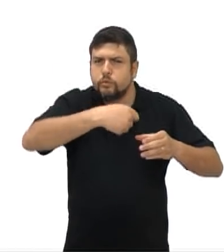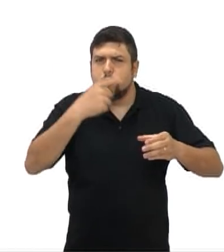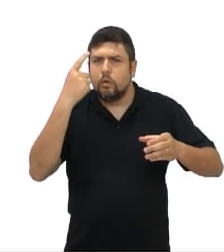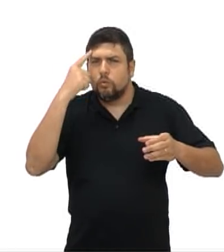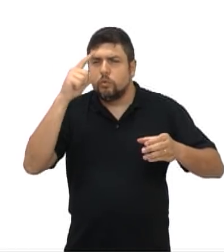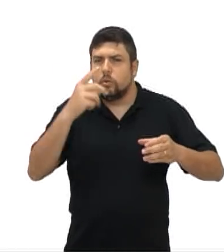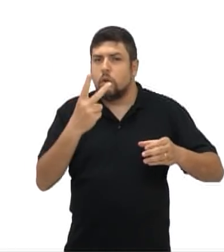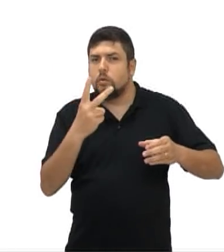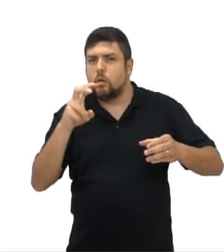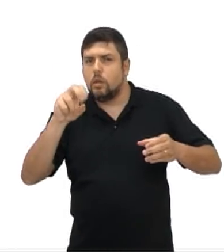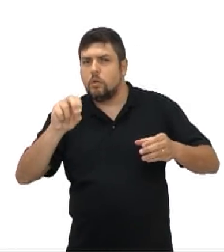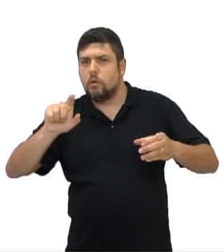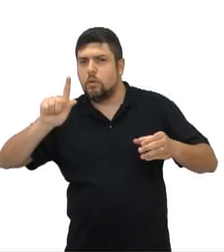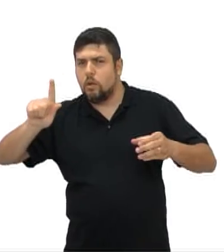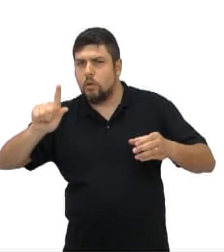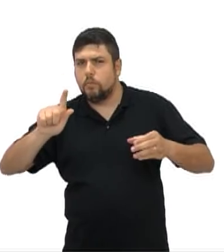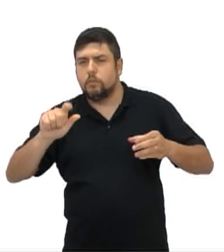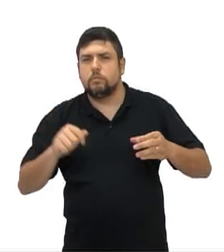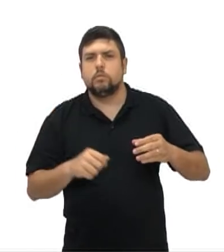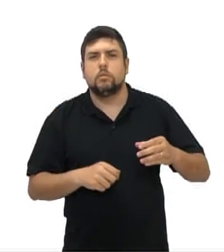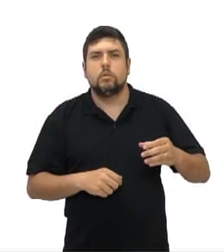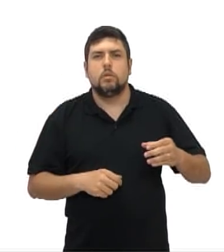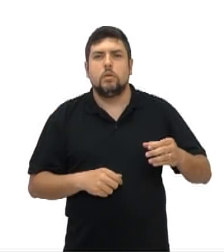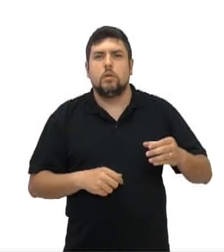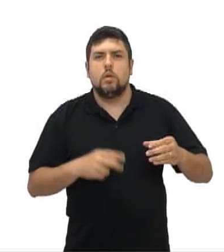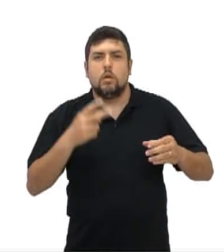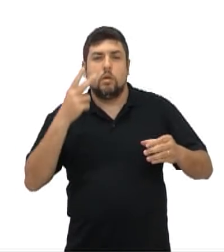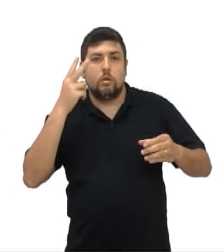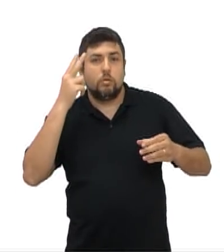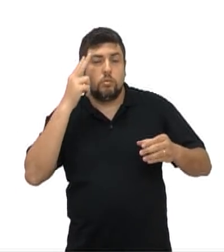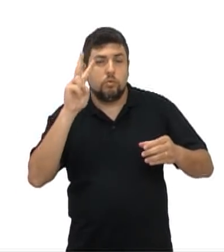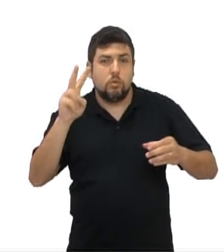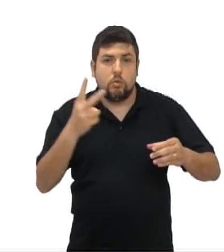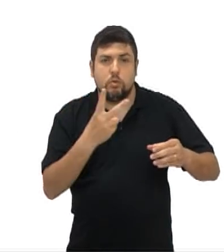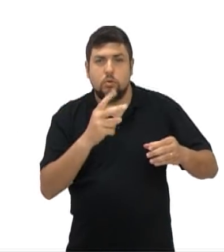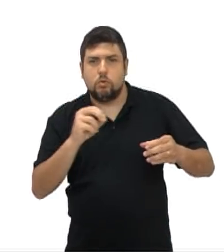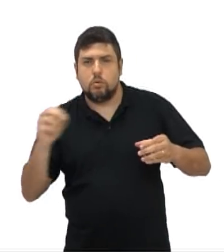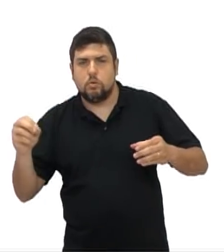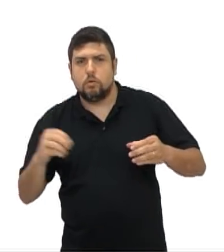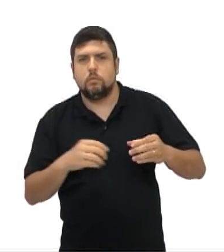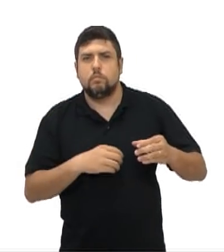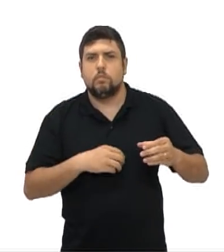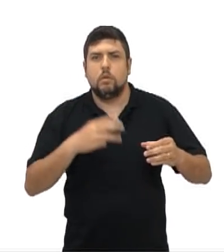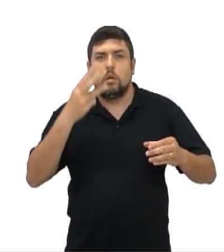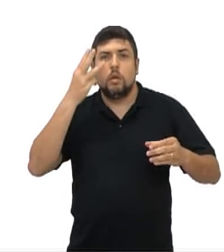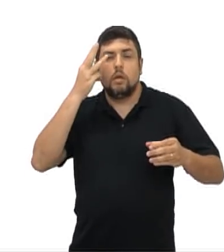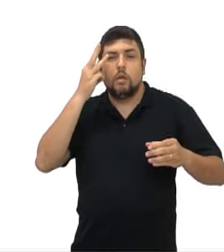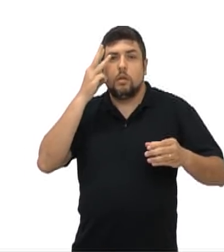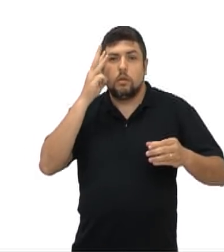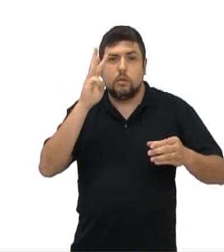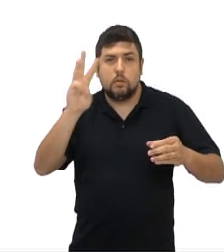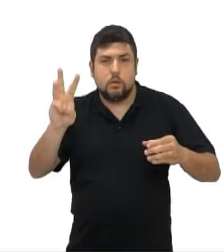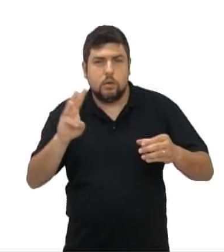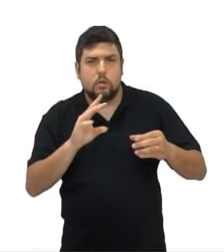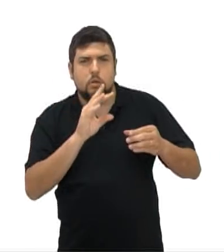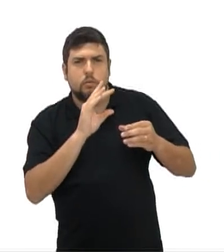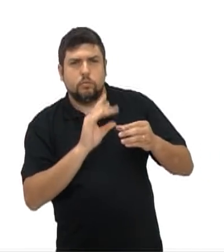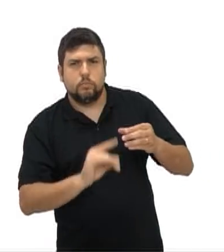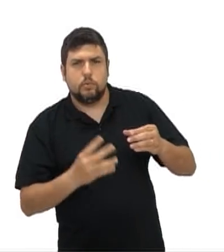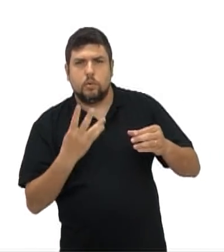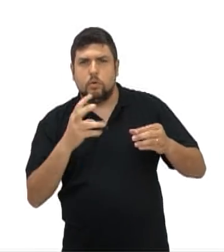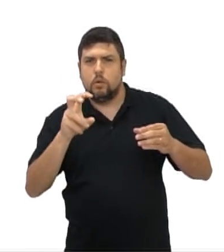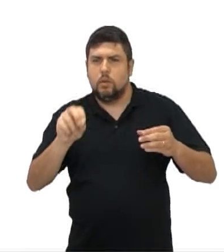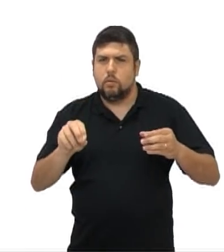dia, 200 gramas no segundo e 450 gramas no terceiro. A quantidade